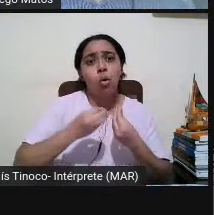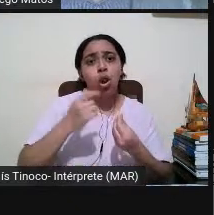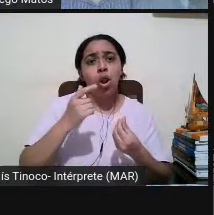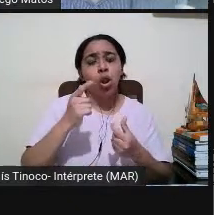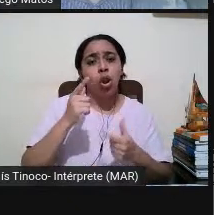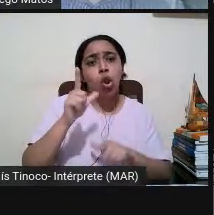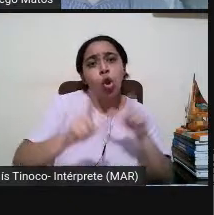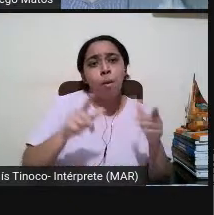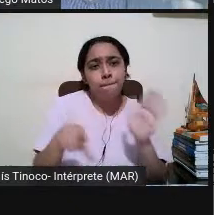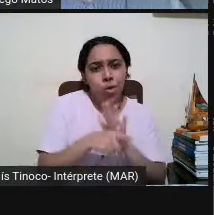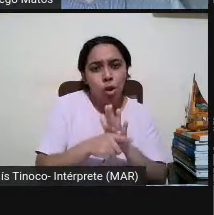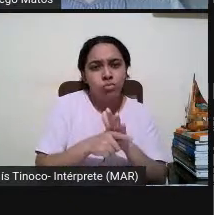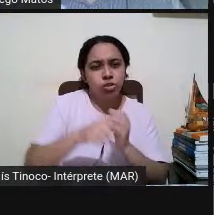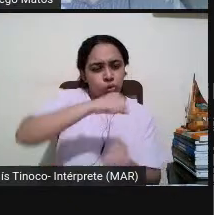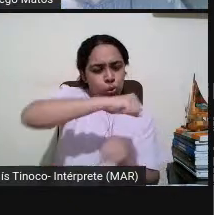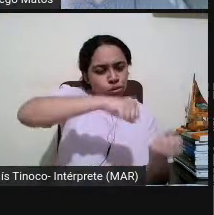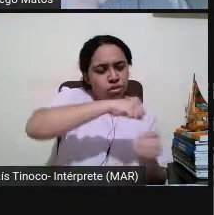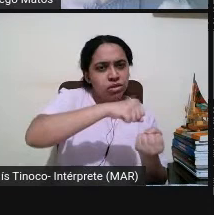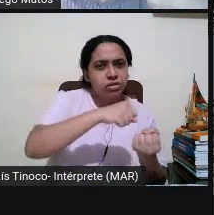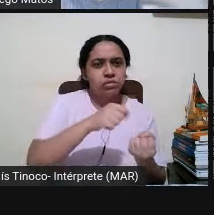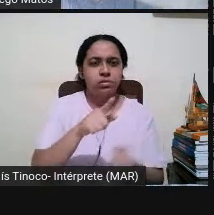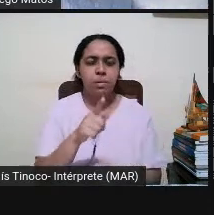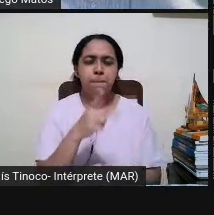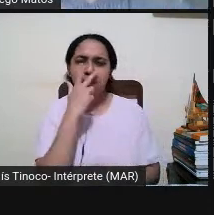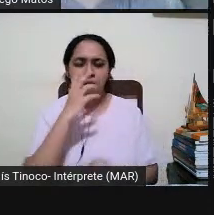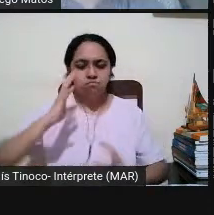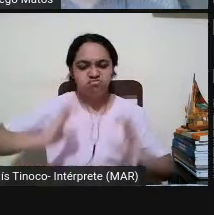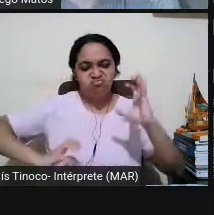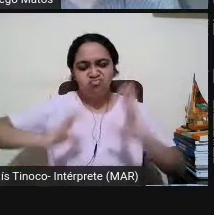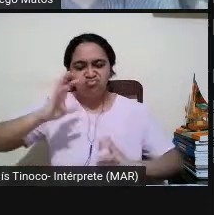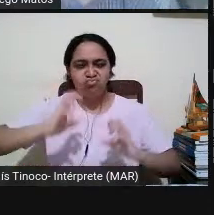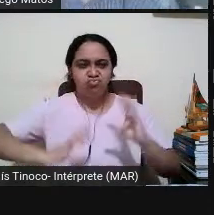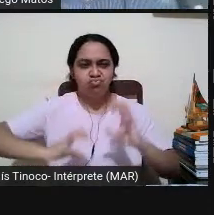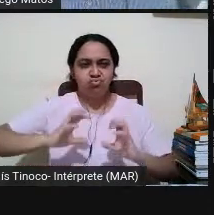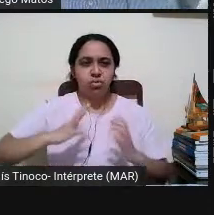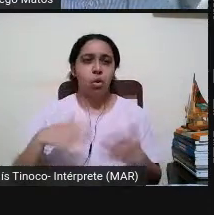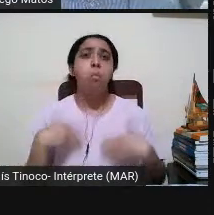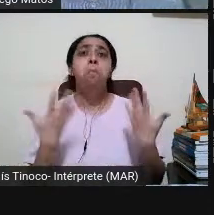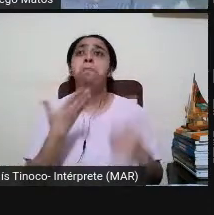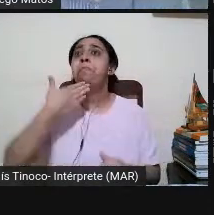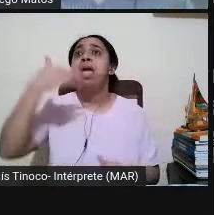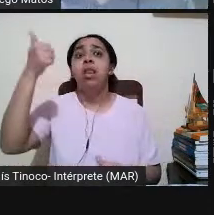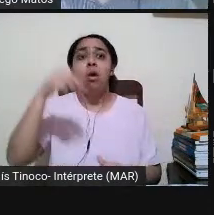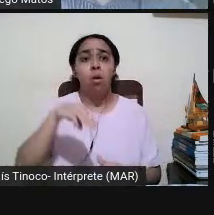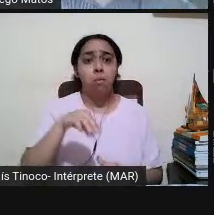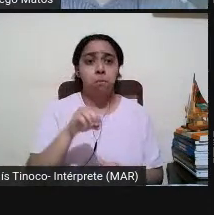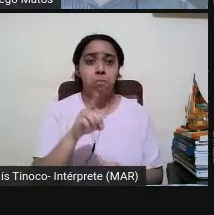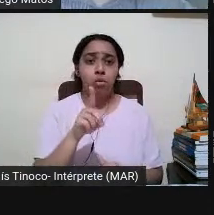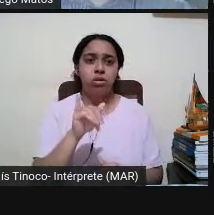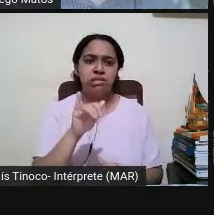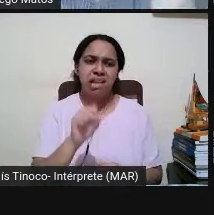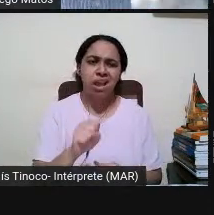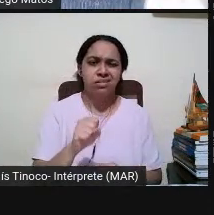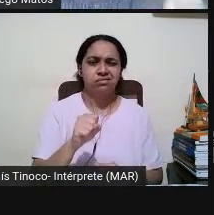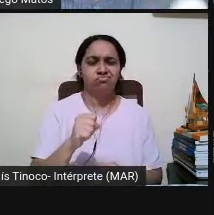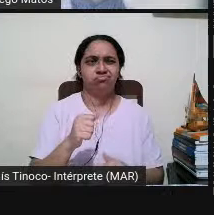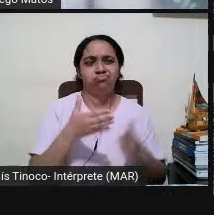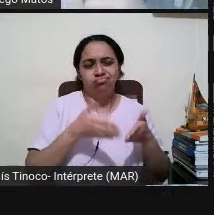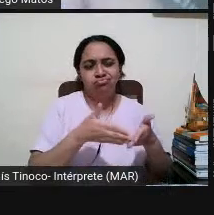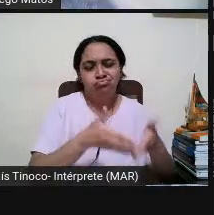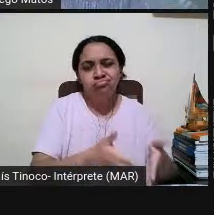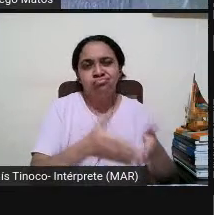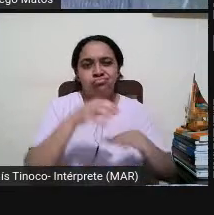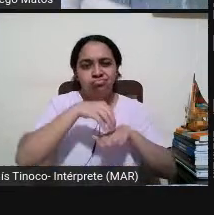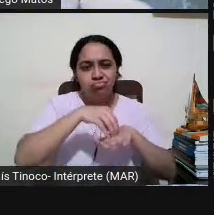muita gente fica naquela guerrinha de qual é o melhor dos modais tá E na verdade até em termos de eficiência os